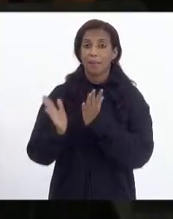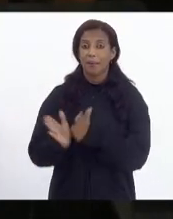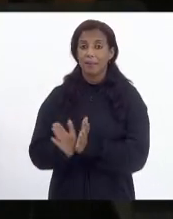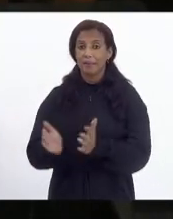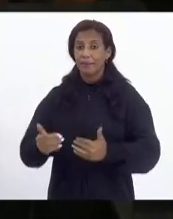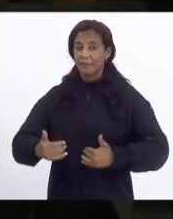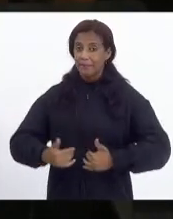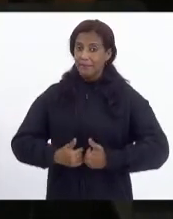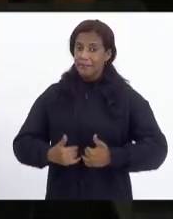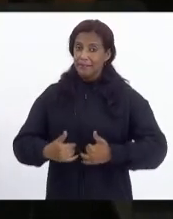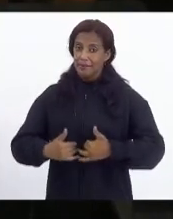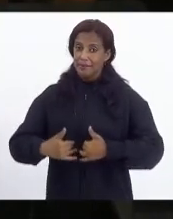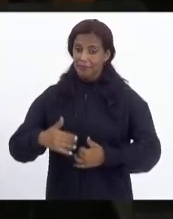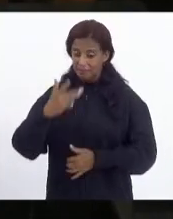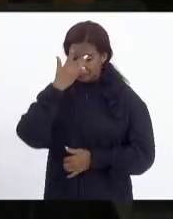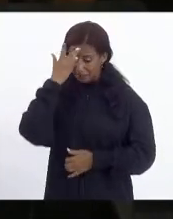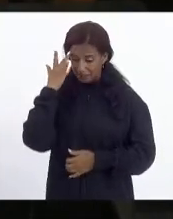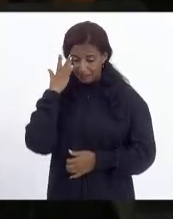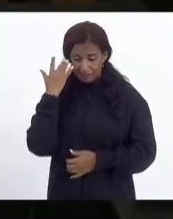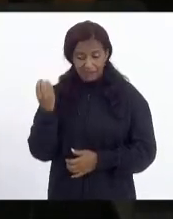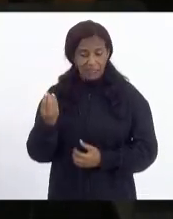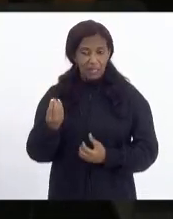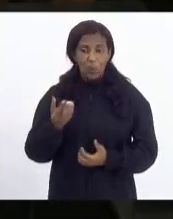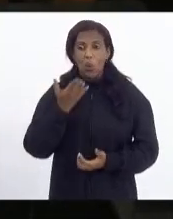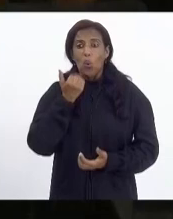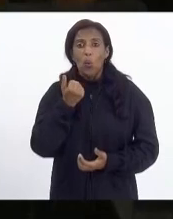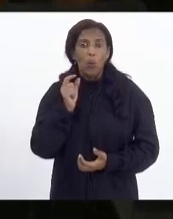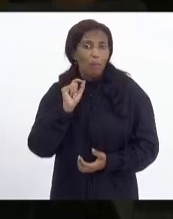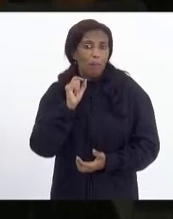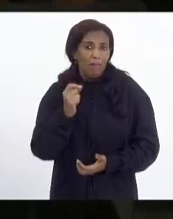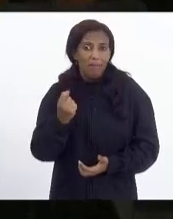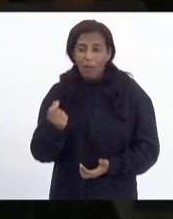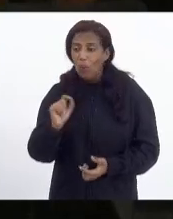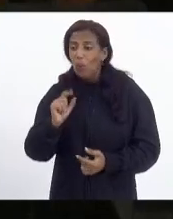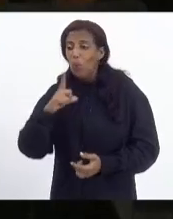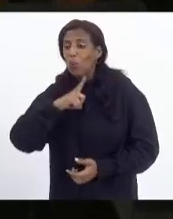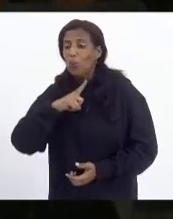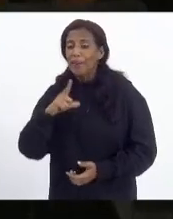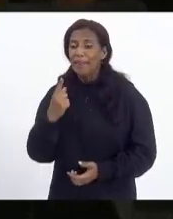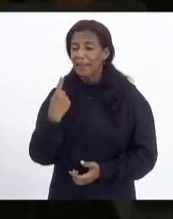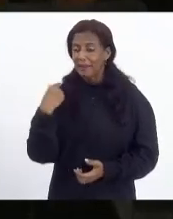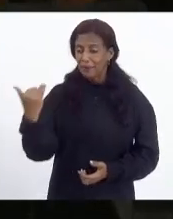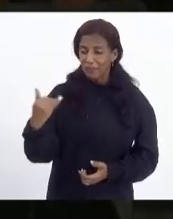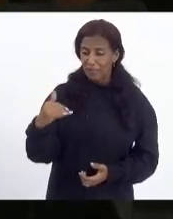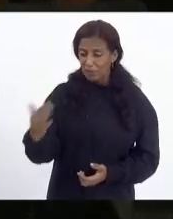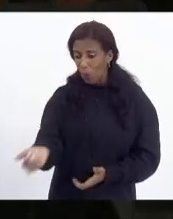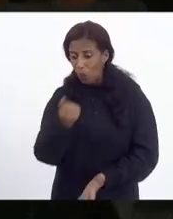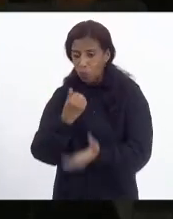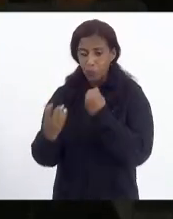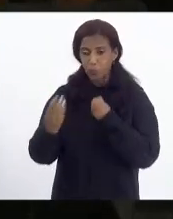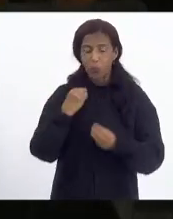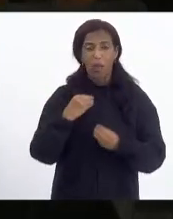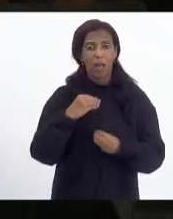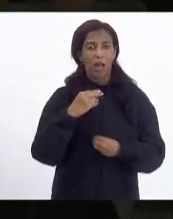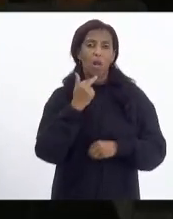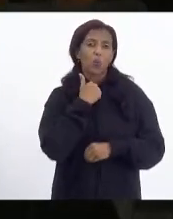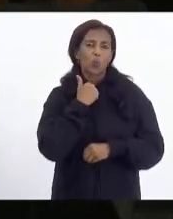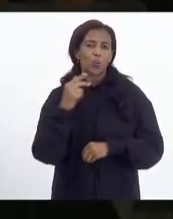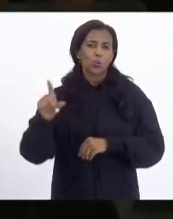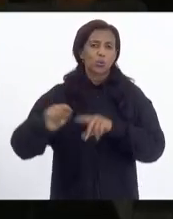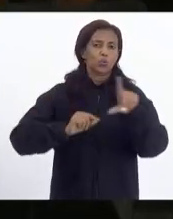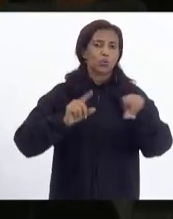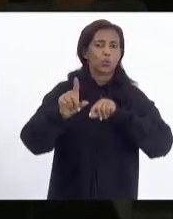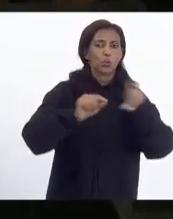Fome que a pessoa vai comer o que apareceu na frente não pode nem fazer escolha nenhuma